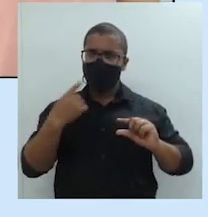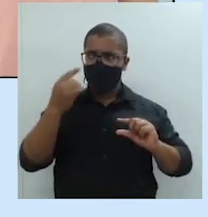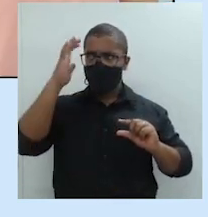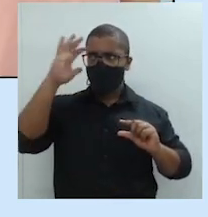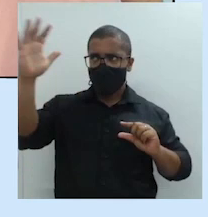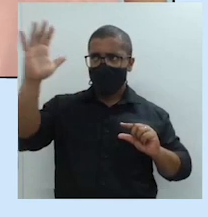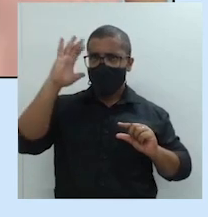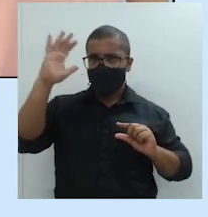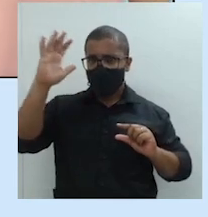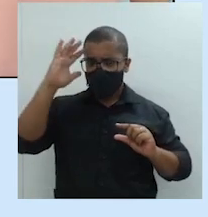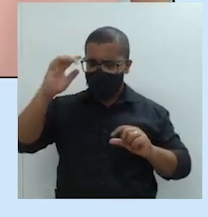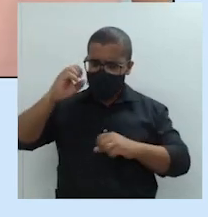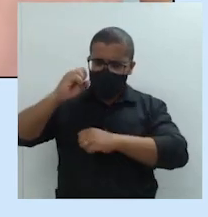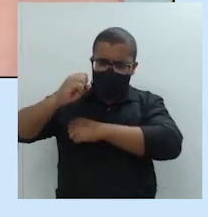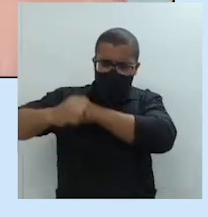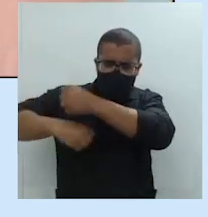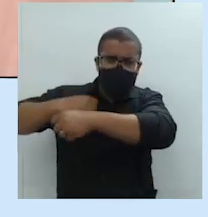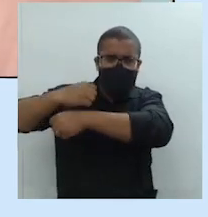como a eternidade,